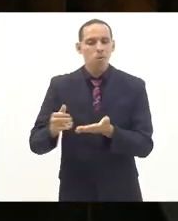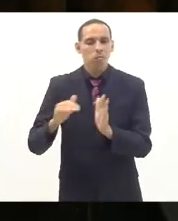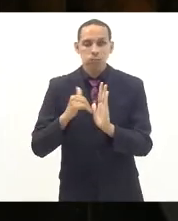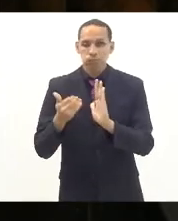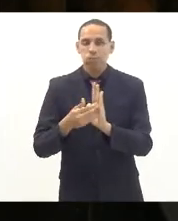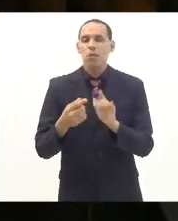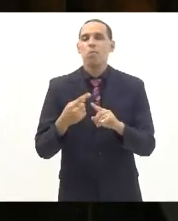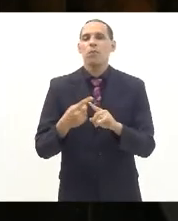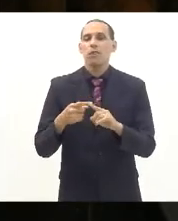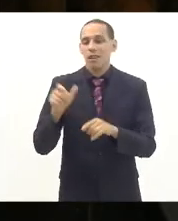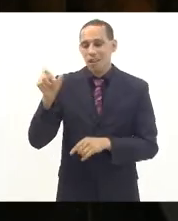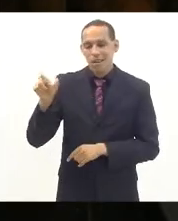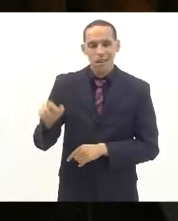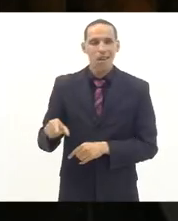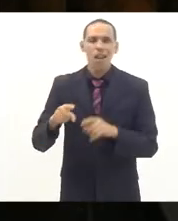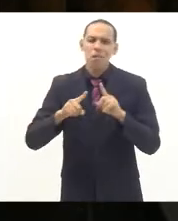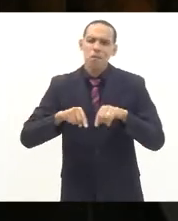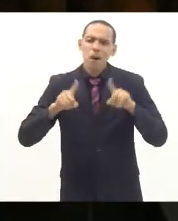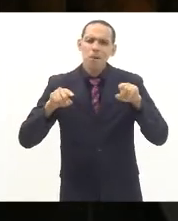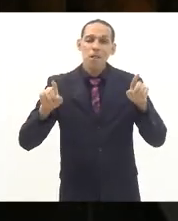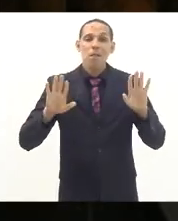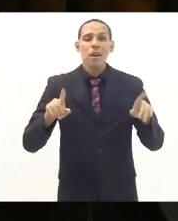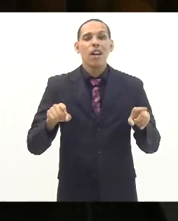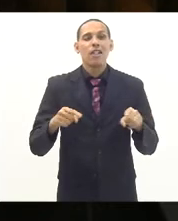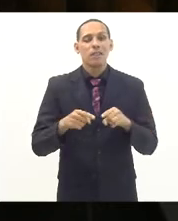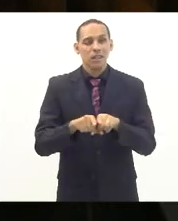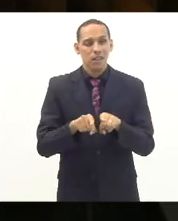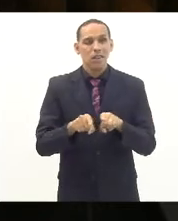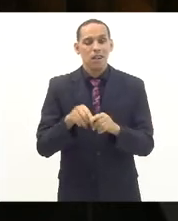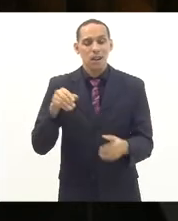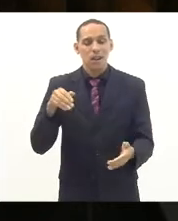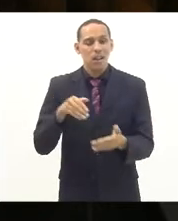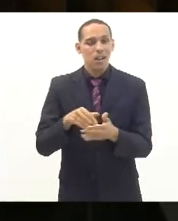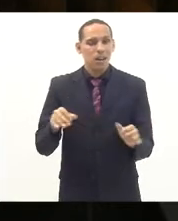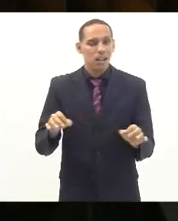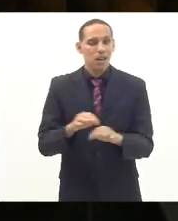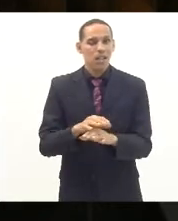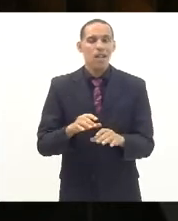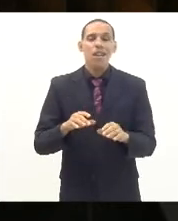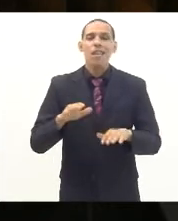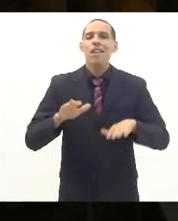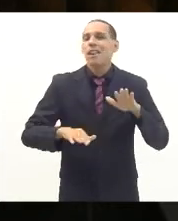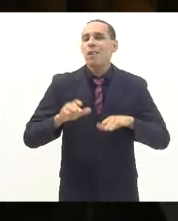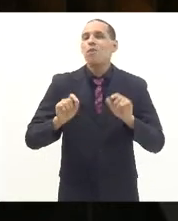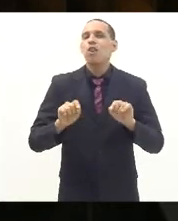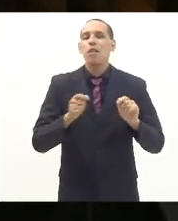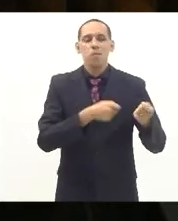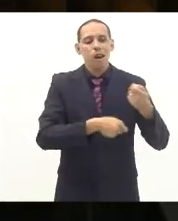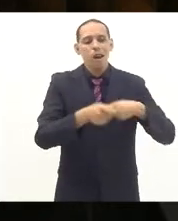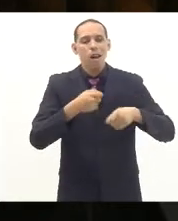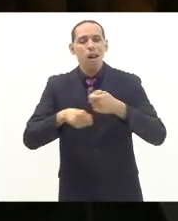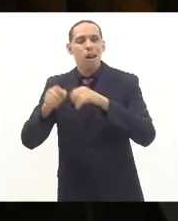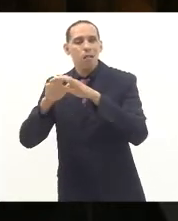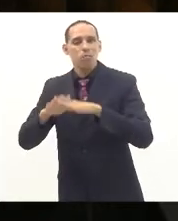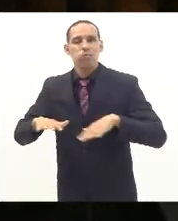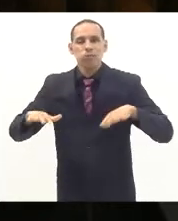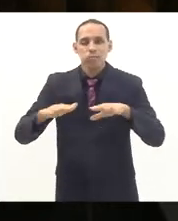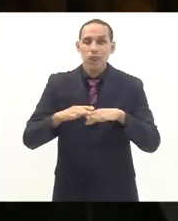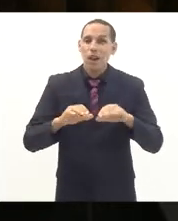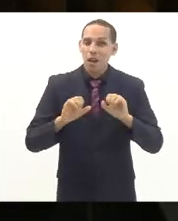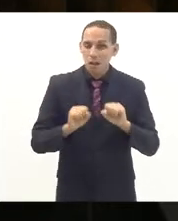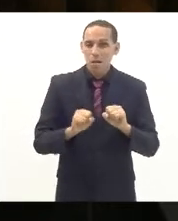desses recursos Evolution infinito Então dependendo de como estão os mercados esse recurso acaba tendo a